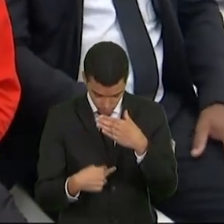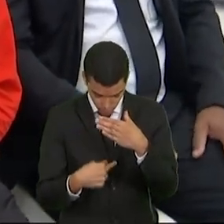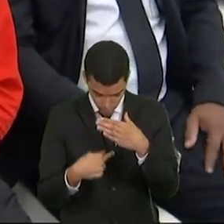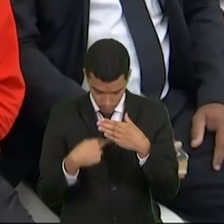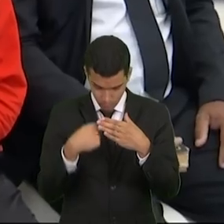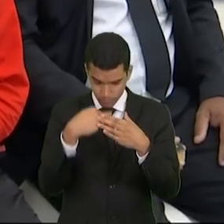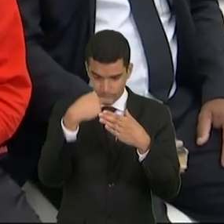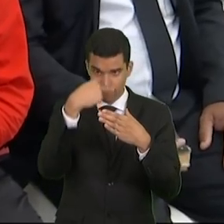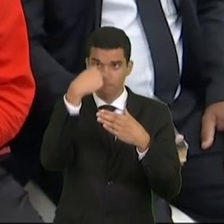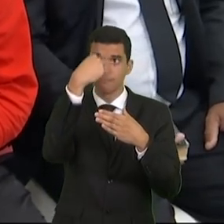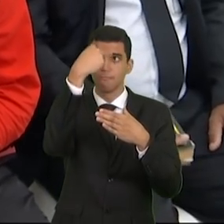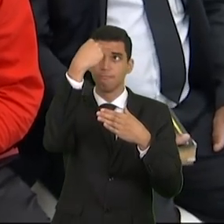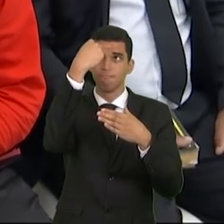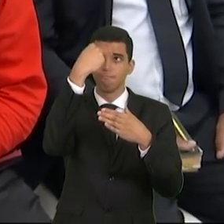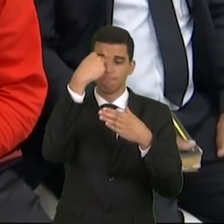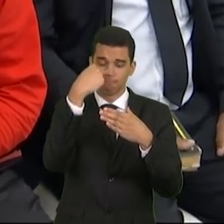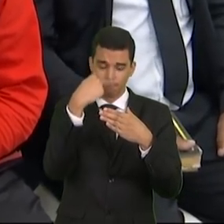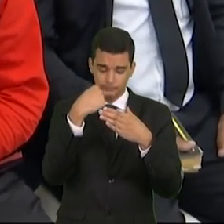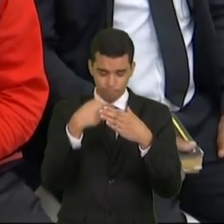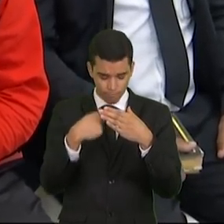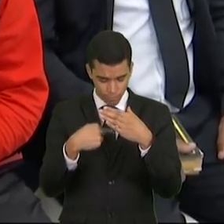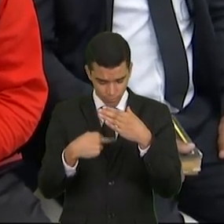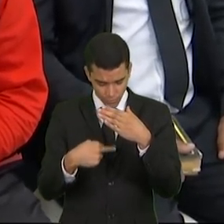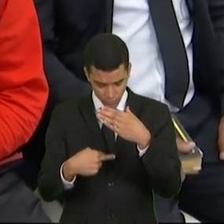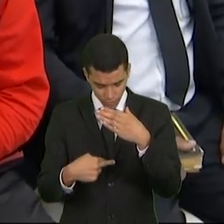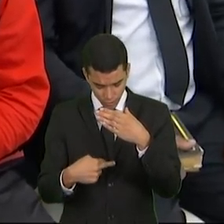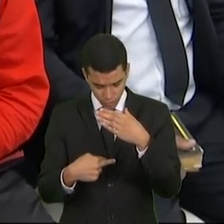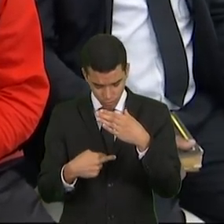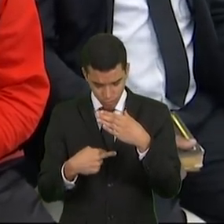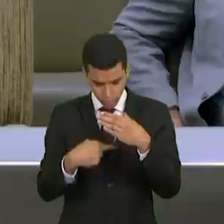Olha. Aleluia.